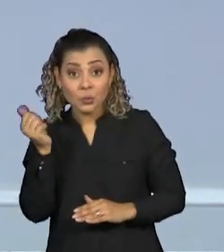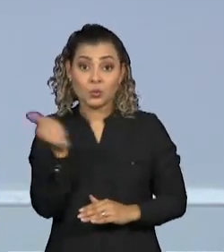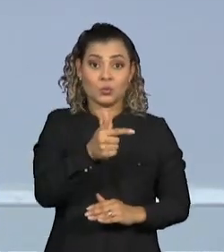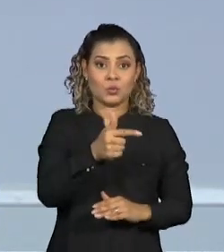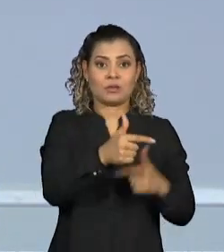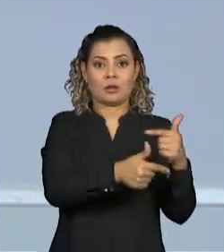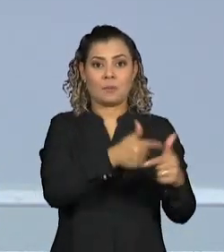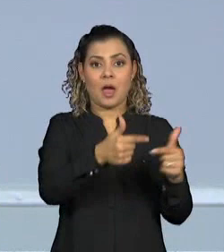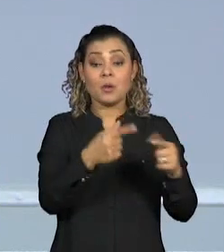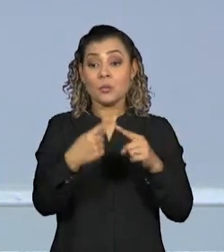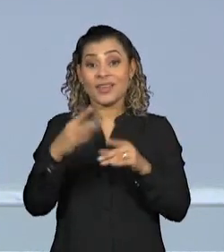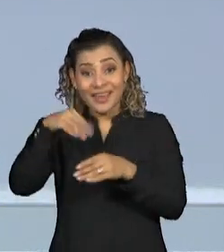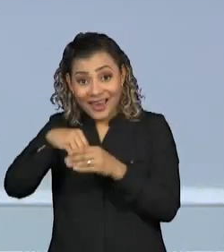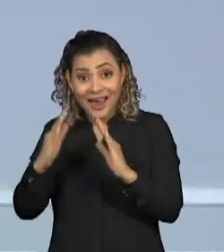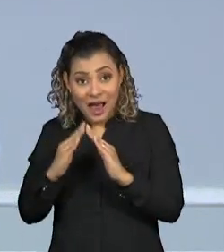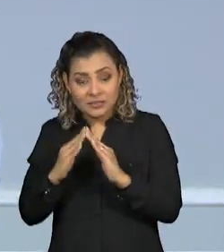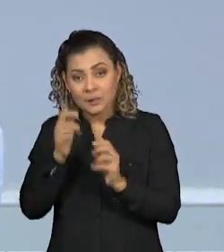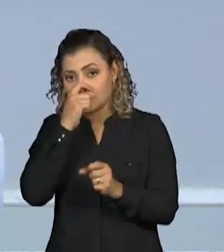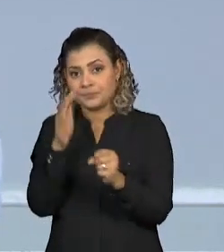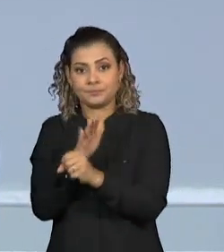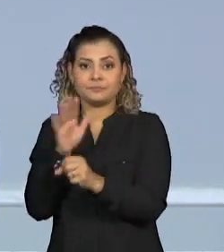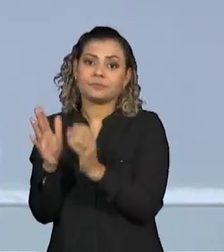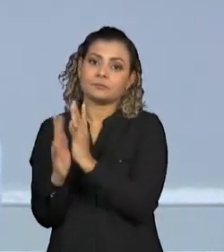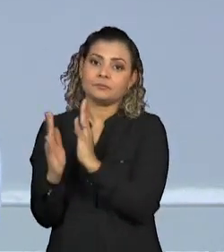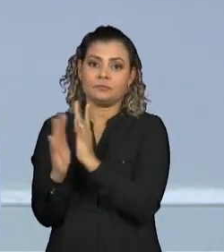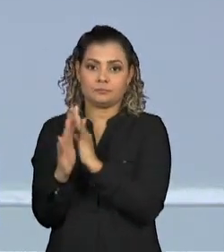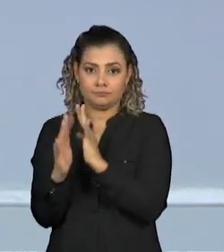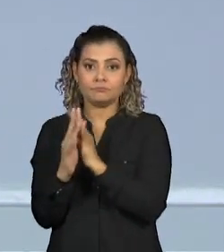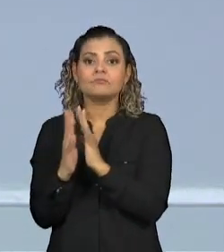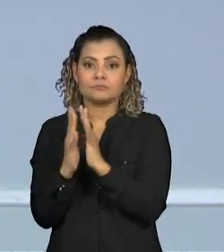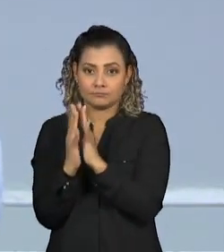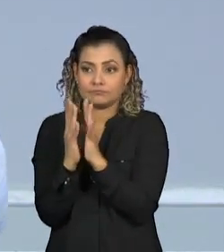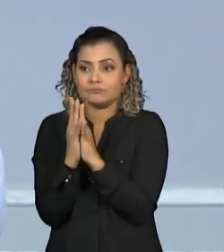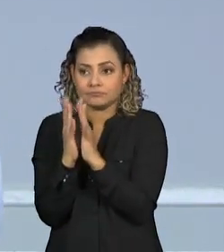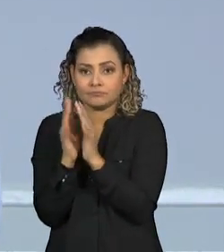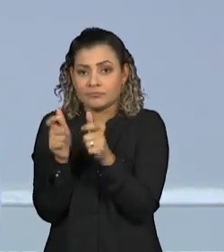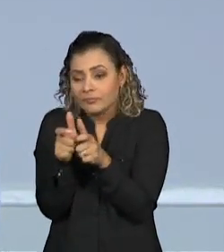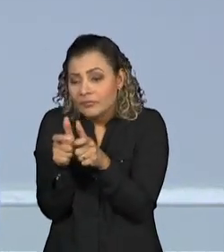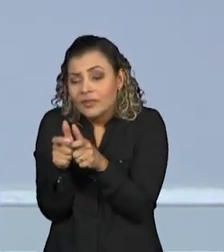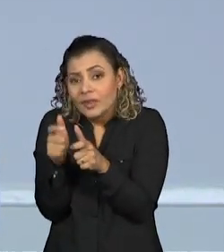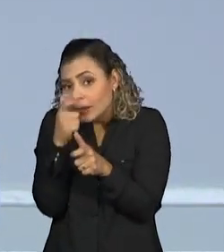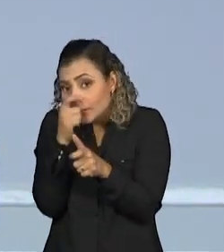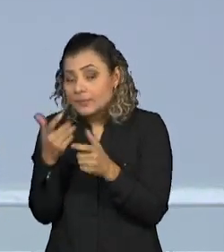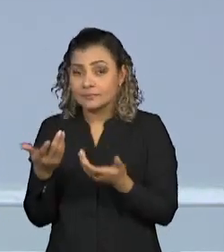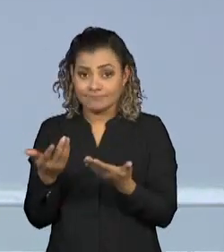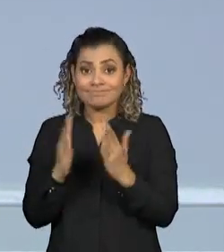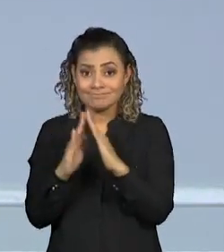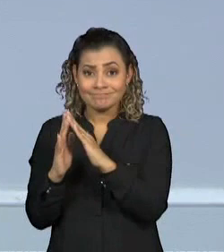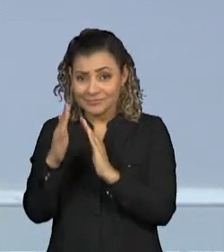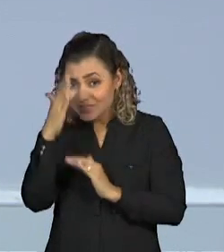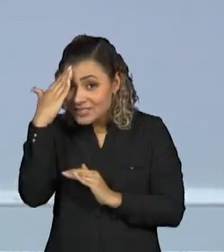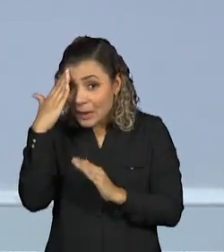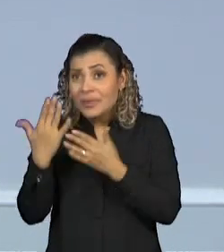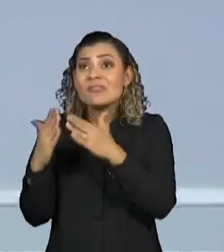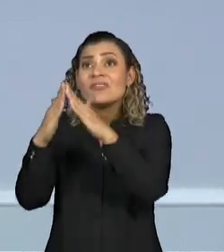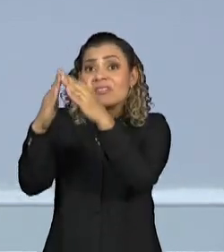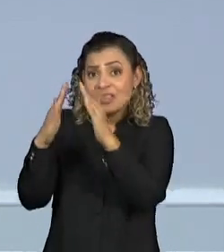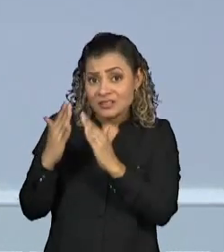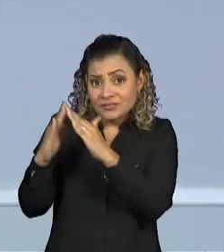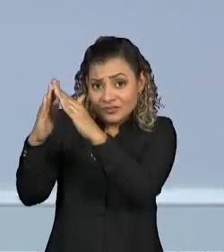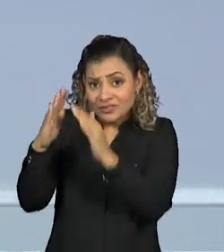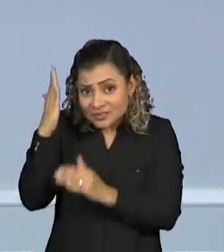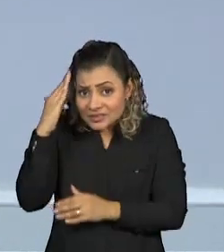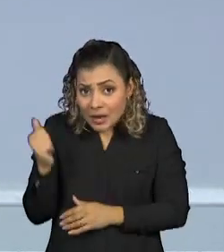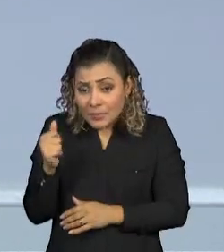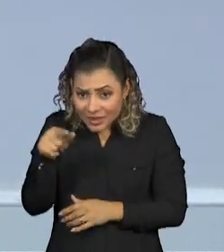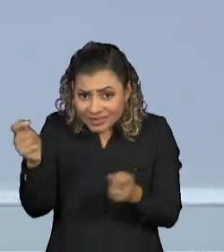vivem aglomerados em unidades das comunidades, que todos sabemos como é. E você não mantém uma população